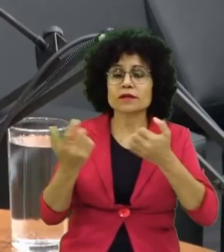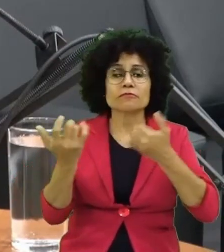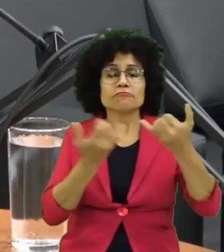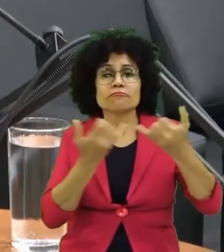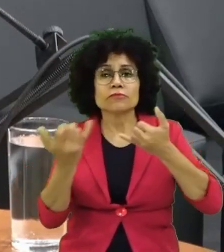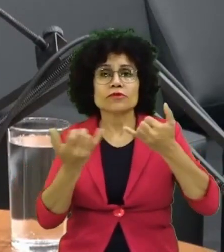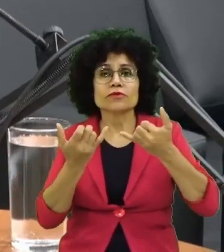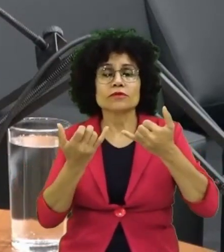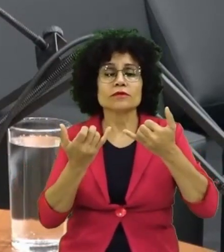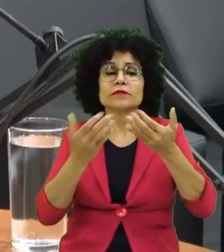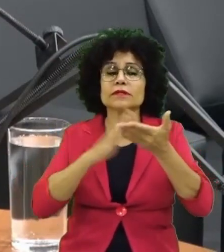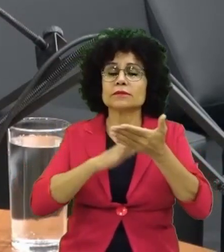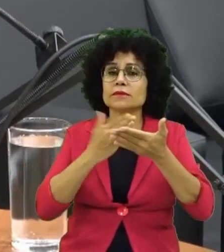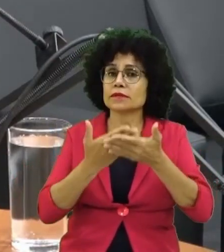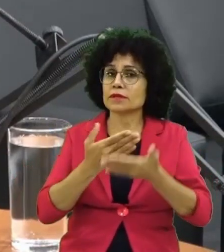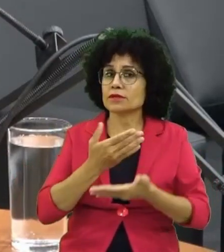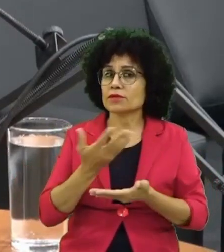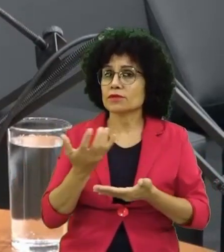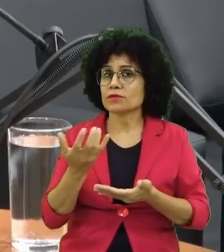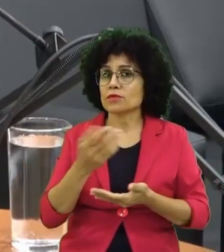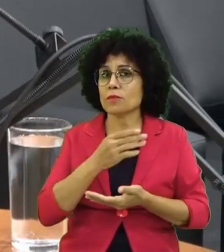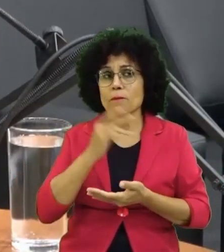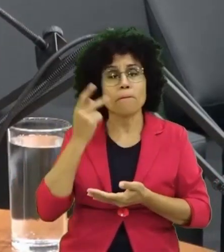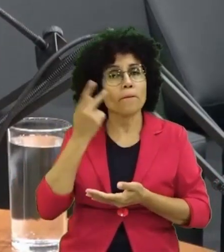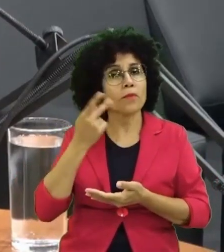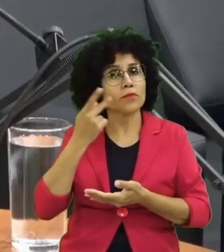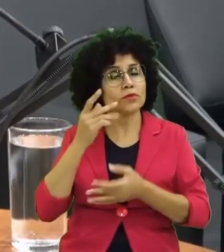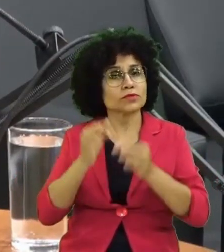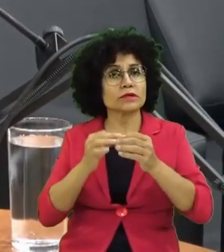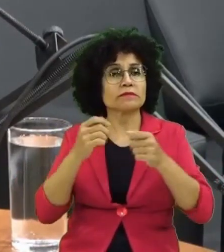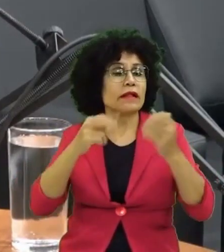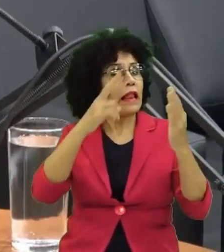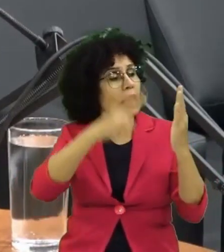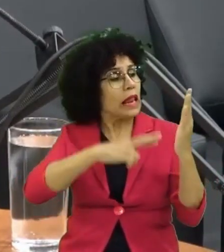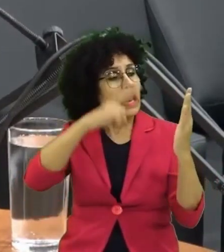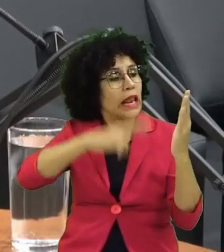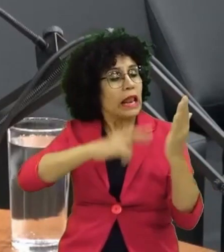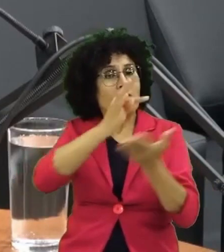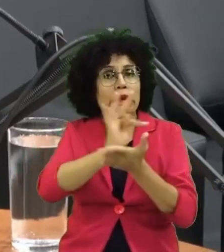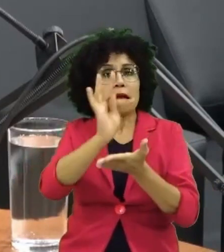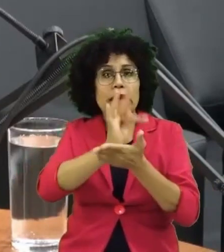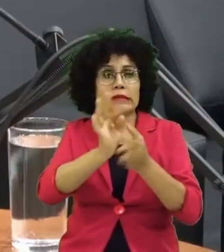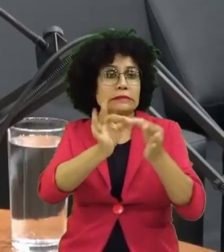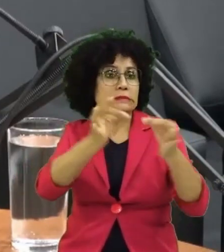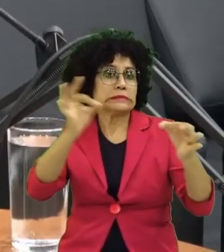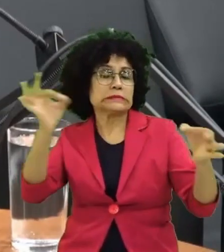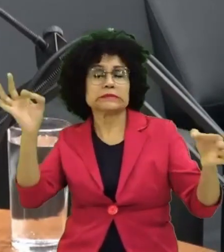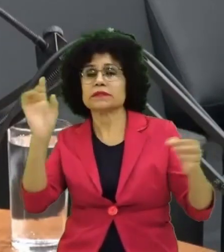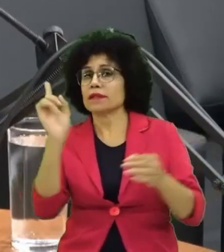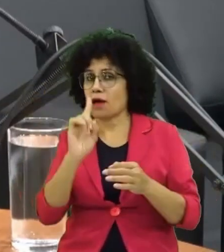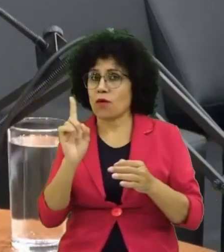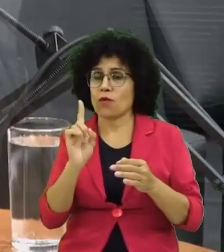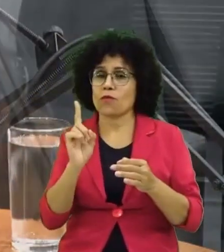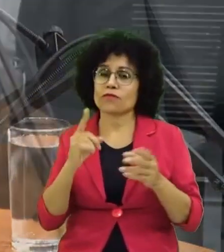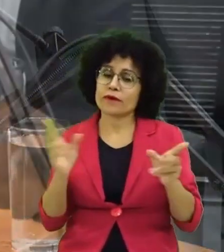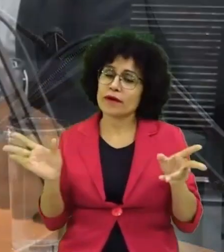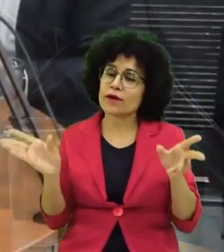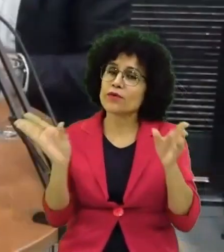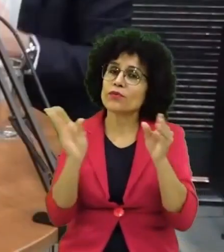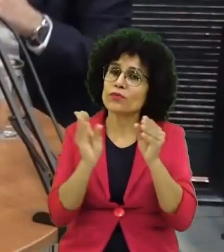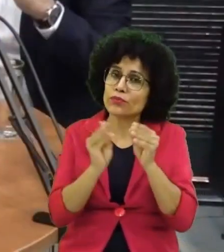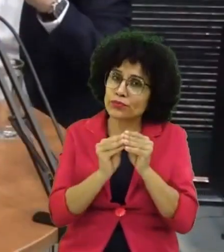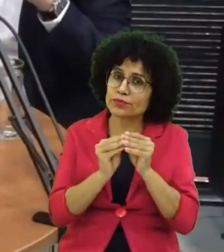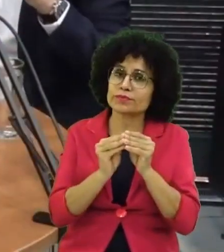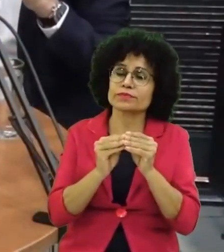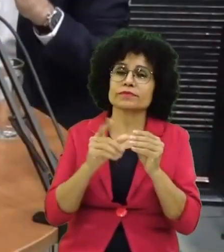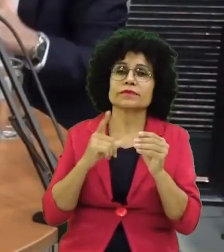ao promotor de justiça. O promotor de justiça não vai precisar ficar lendo relatórios técnicos imensos, né? Que às vezes... Vai encurtar caminhos. Vai cortar